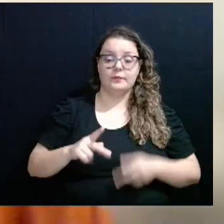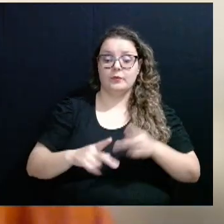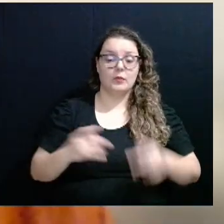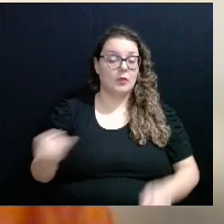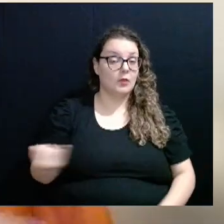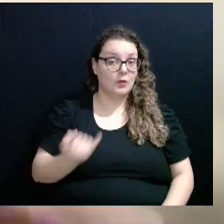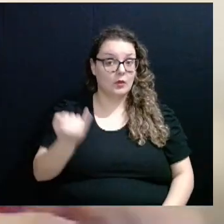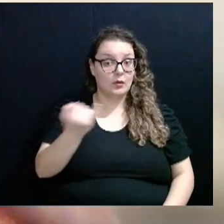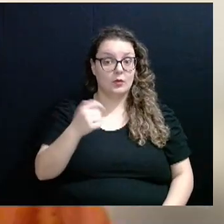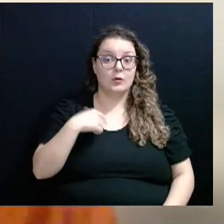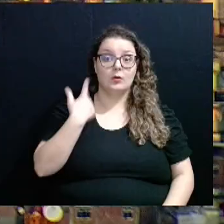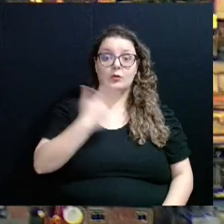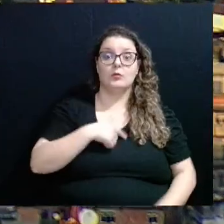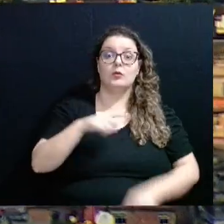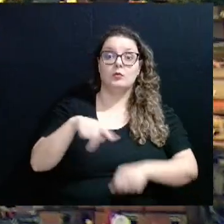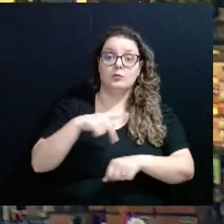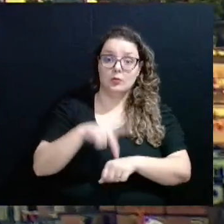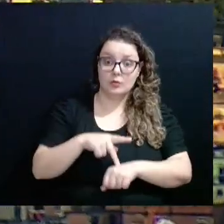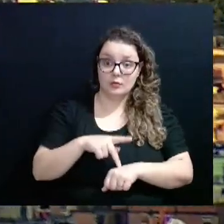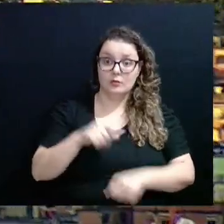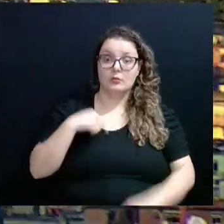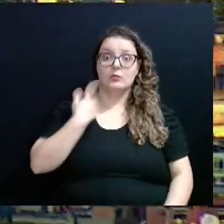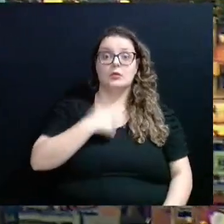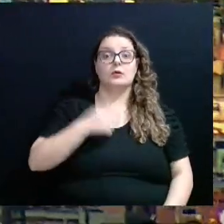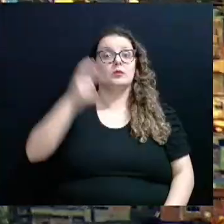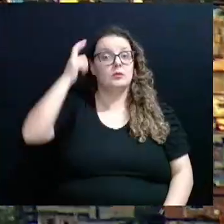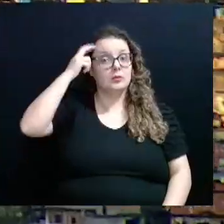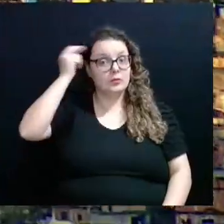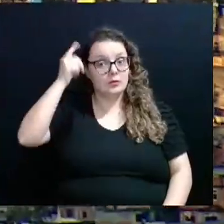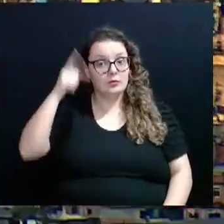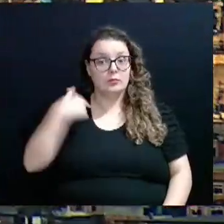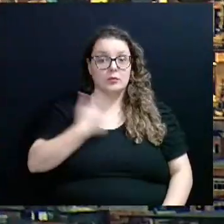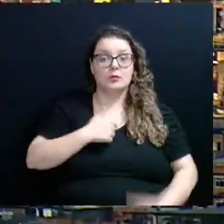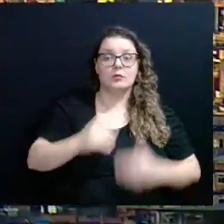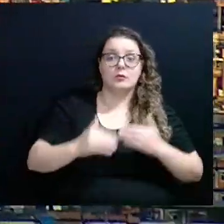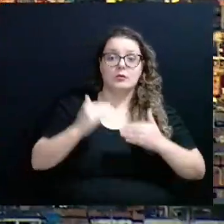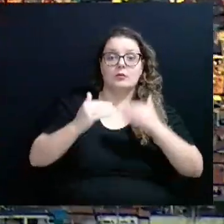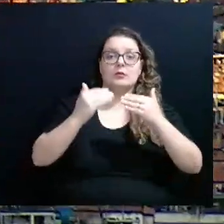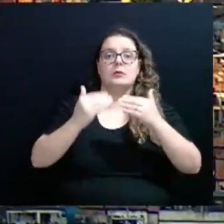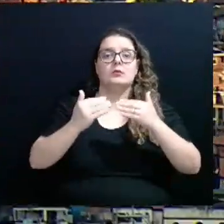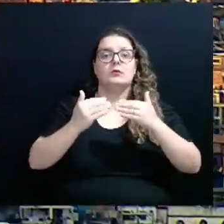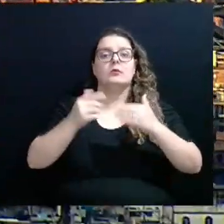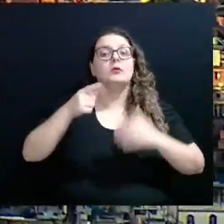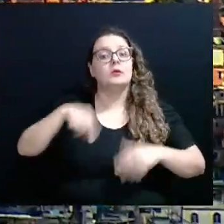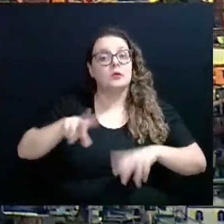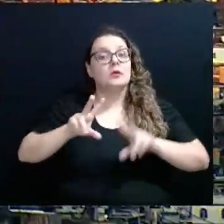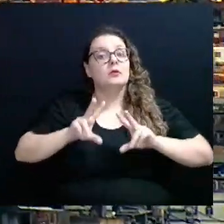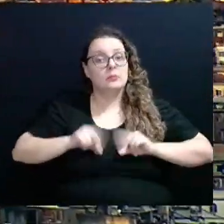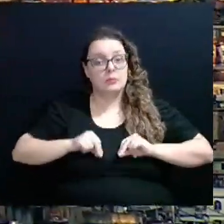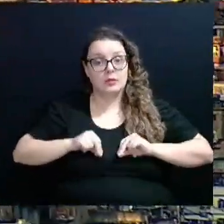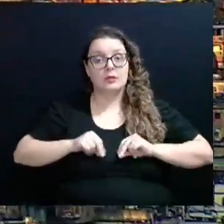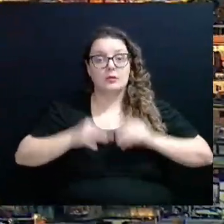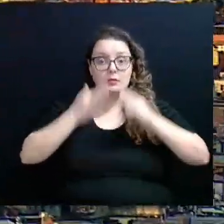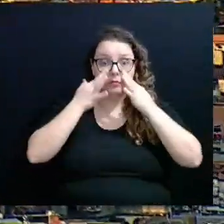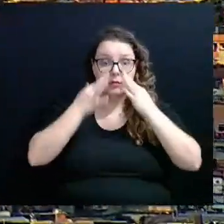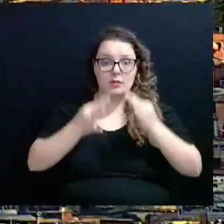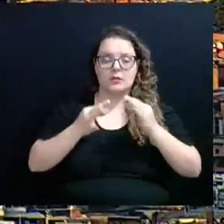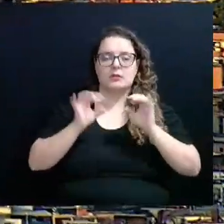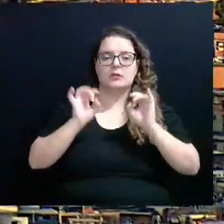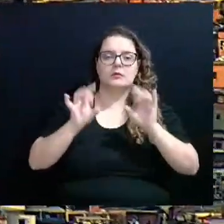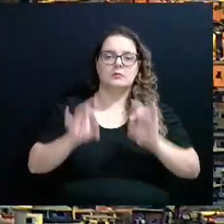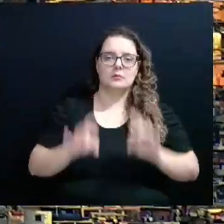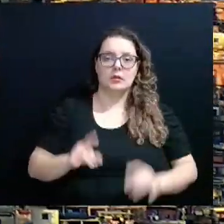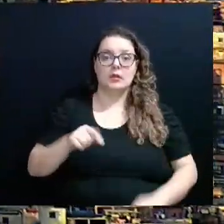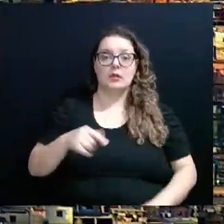nosso país, para a nossa cultura, para o nosso desenvolvimento, e que eles merecem uma atenção especial. Isso é o mínimo